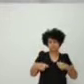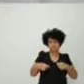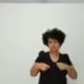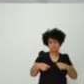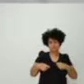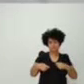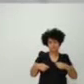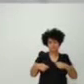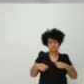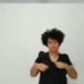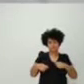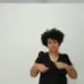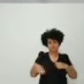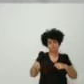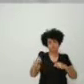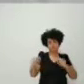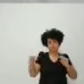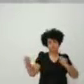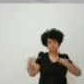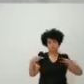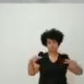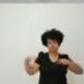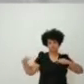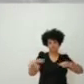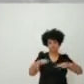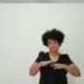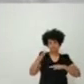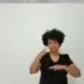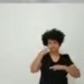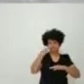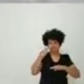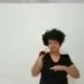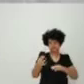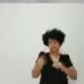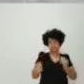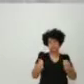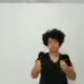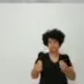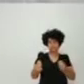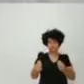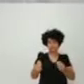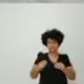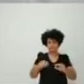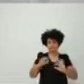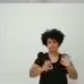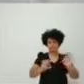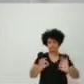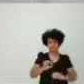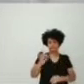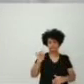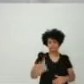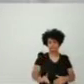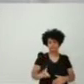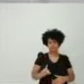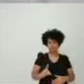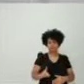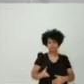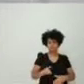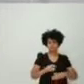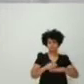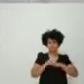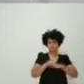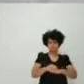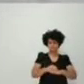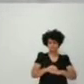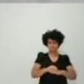uma de um olhar agora um pouco mais atento na forma até de um plano diretor sobre trânsito e